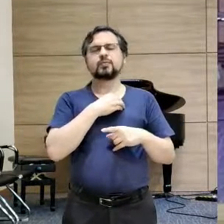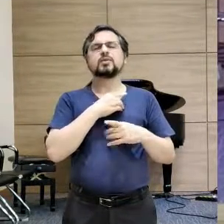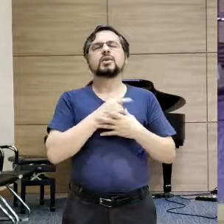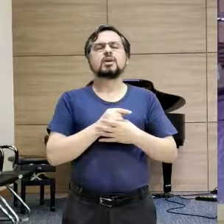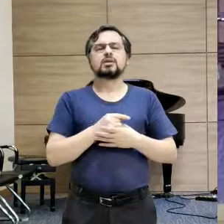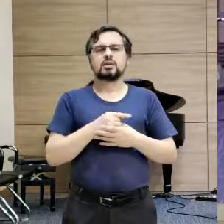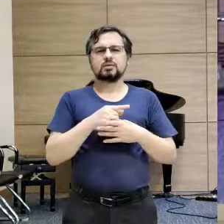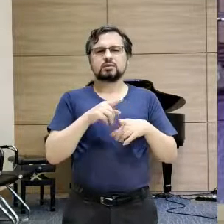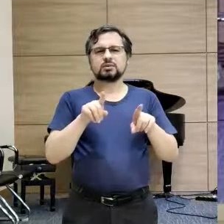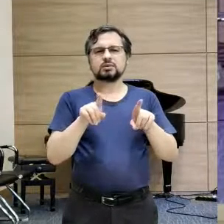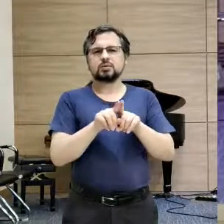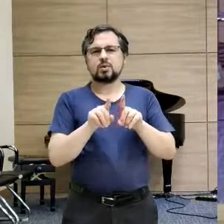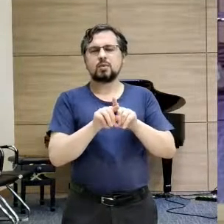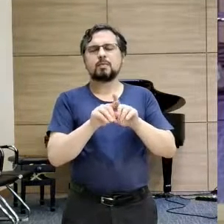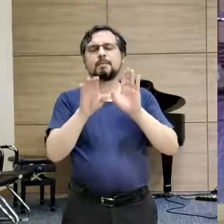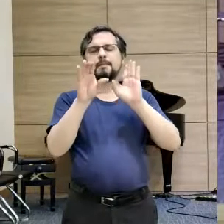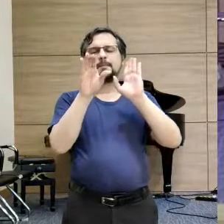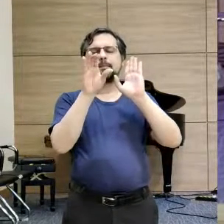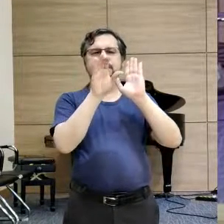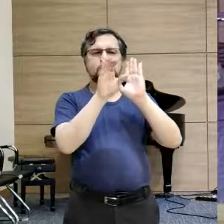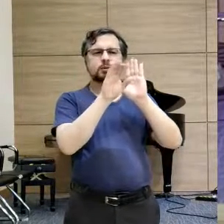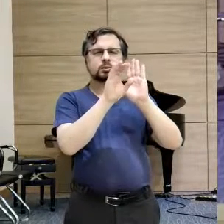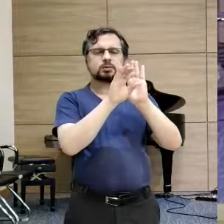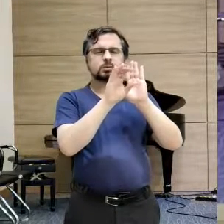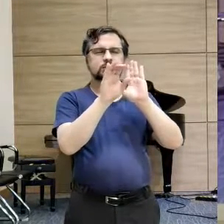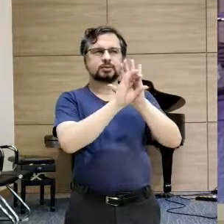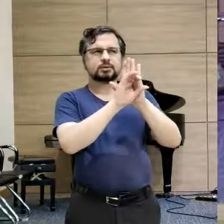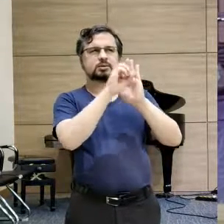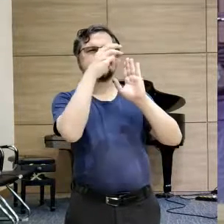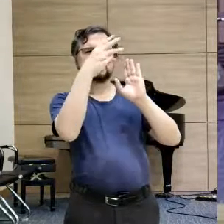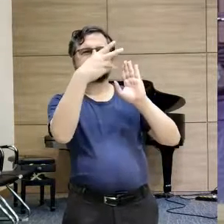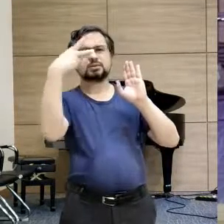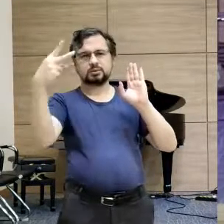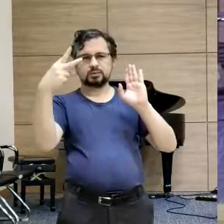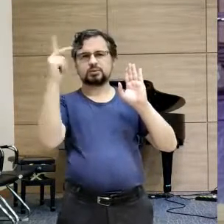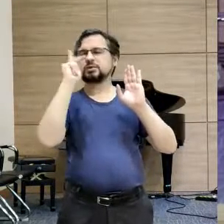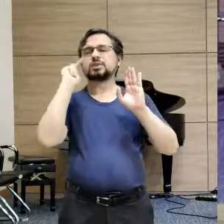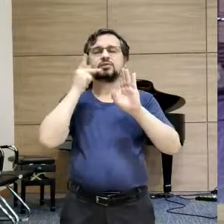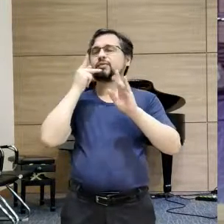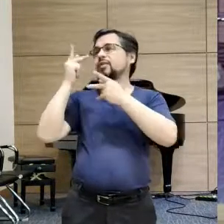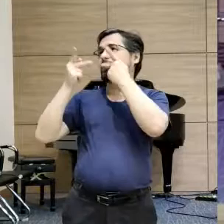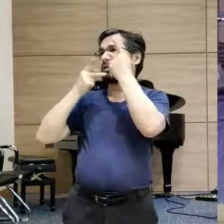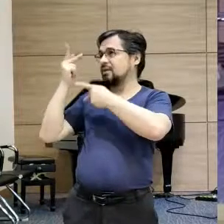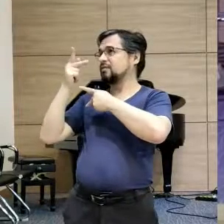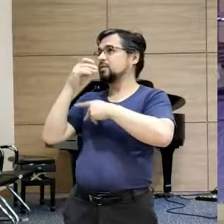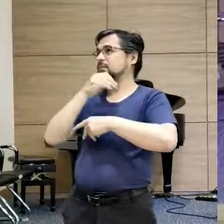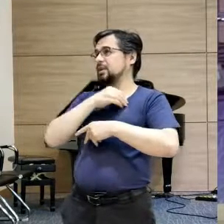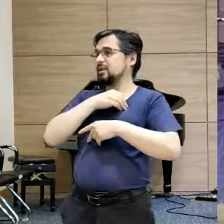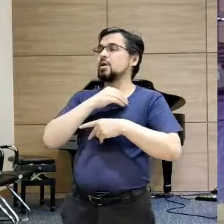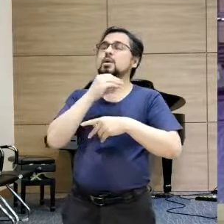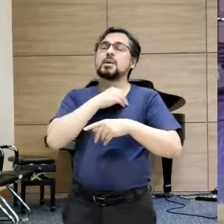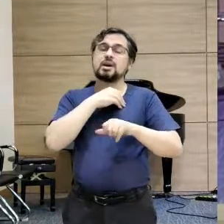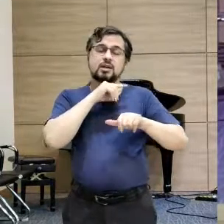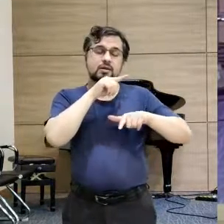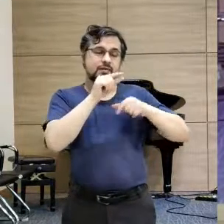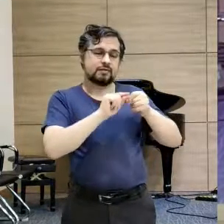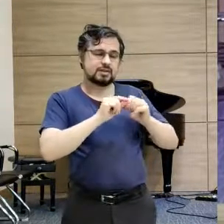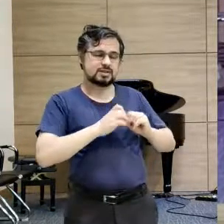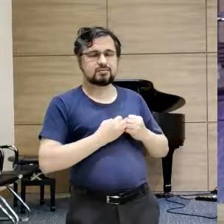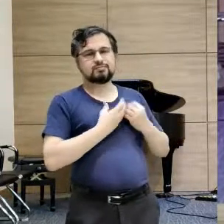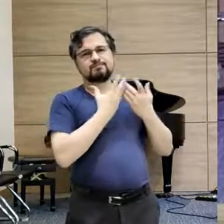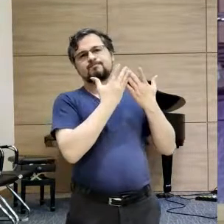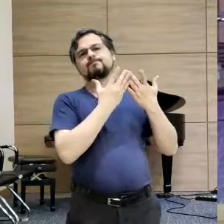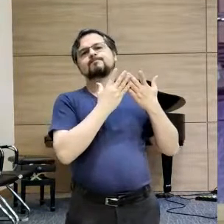capítulo 32, quando ele não confessou, o pecado na vida de Davi gerou algumas doenças, algumas patologias,